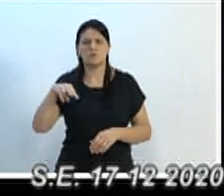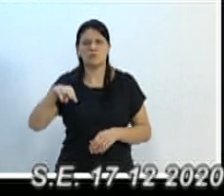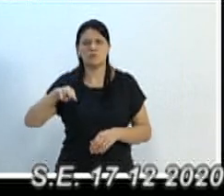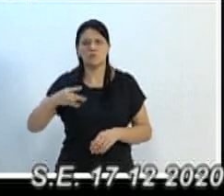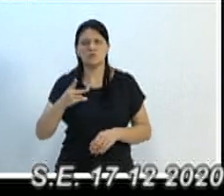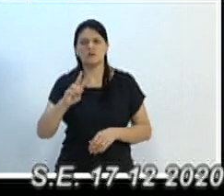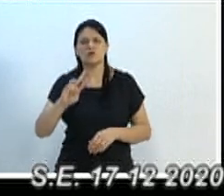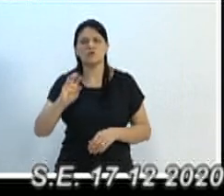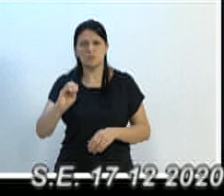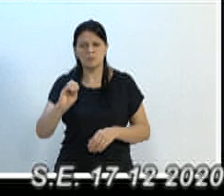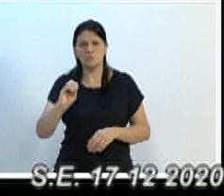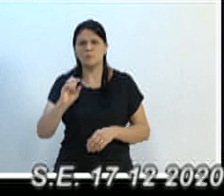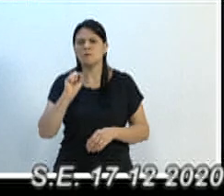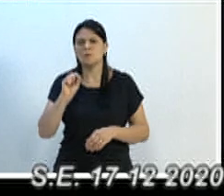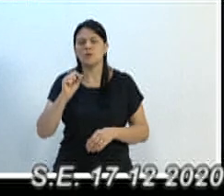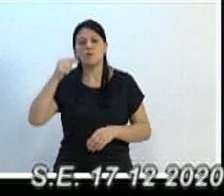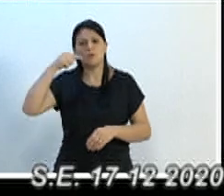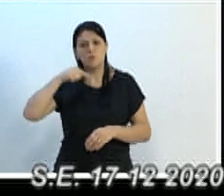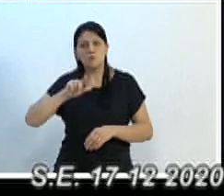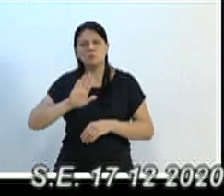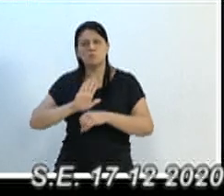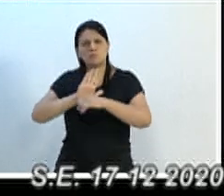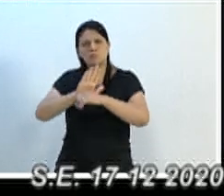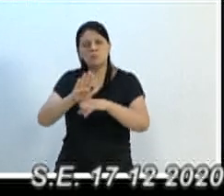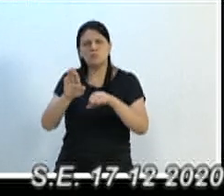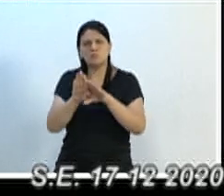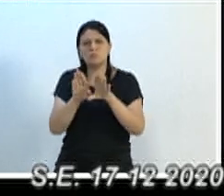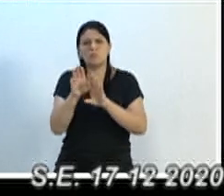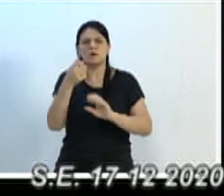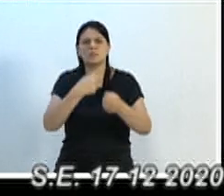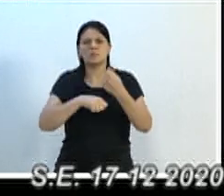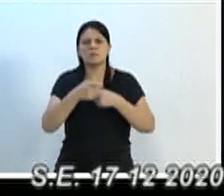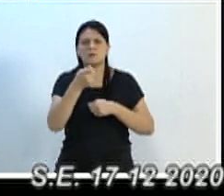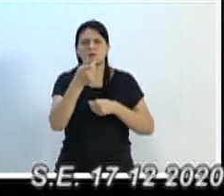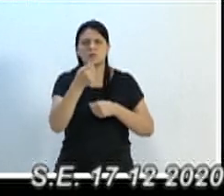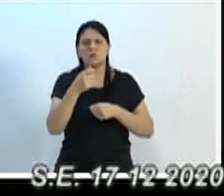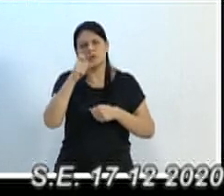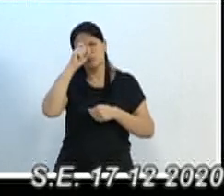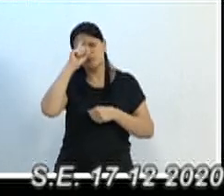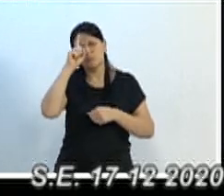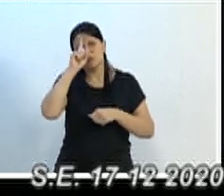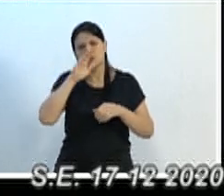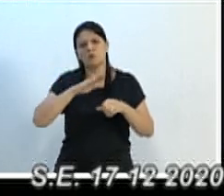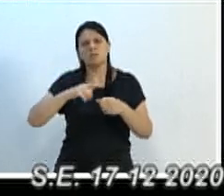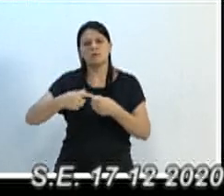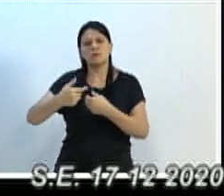agora que vem, mais um recurso também para a Renal Vida e para os hospitais de nossa cidade. Obrigado, senhor presidente.